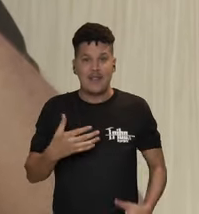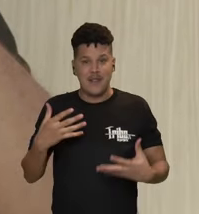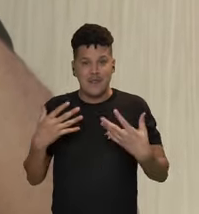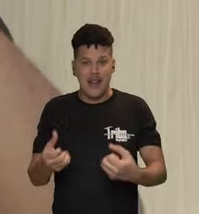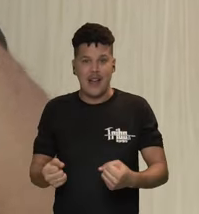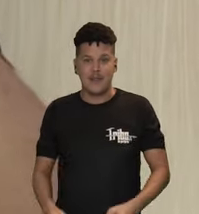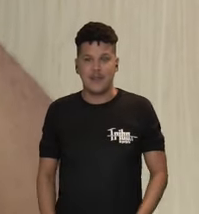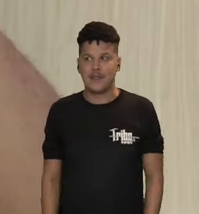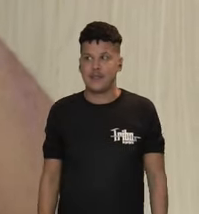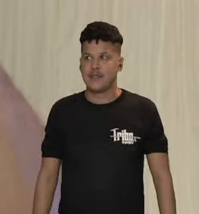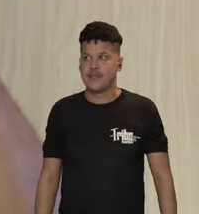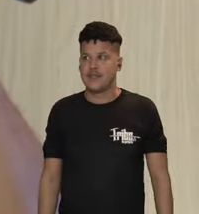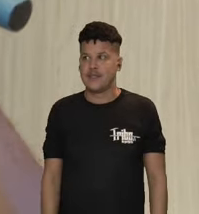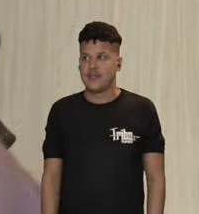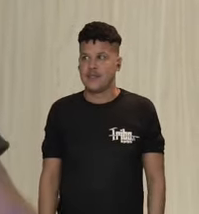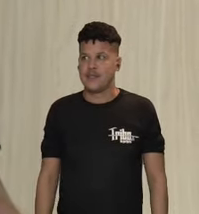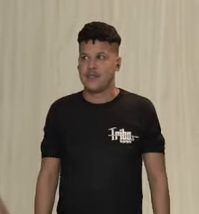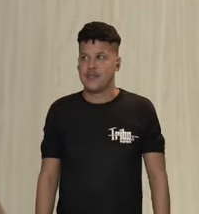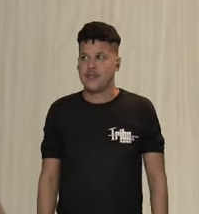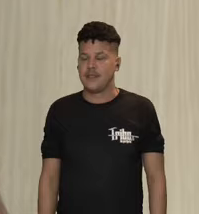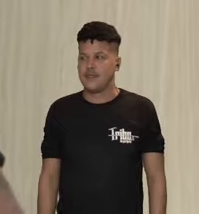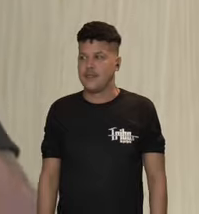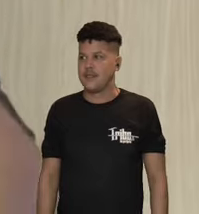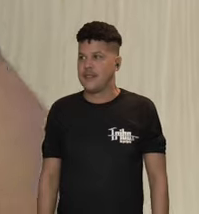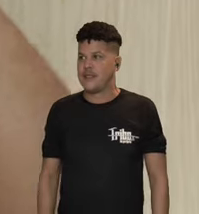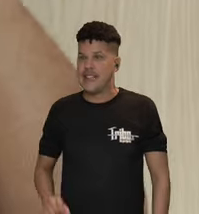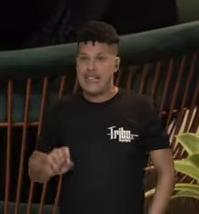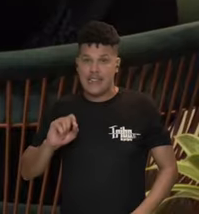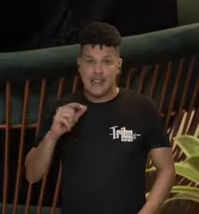Vamos fazer uma resenha legal, assim. Bora. Lógico que...